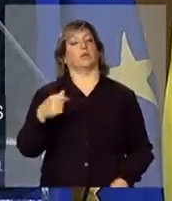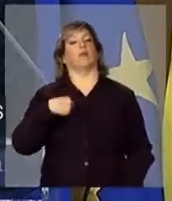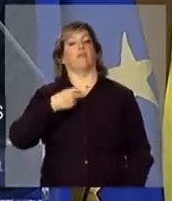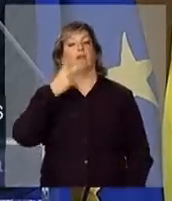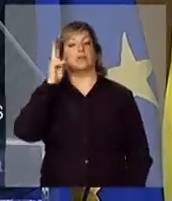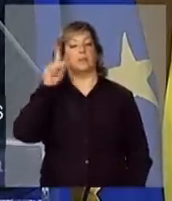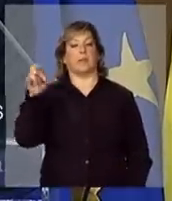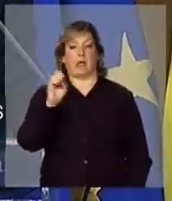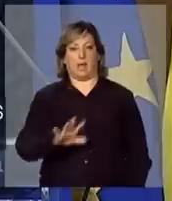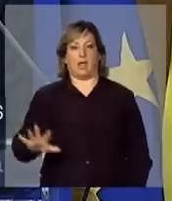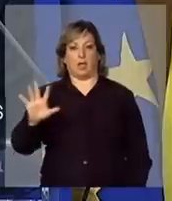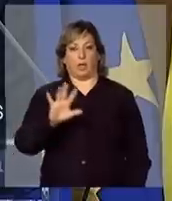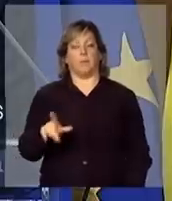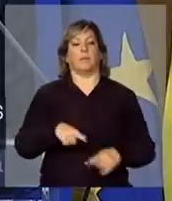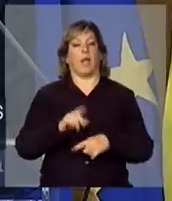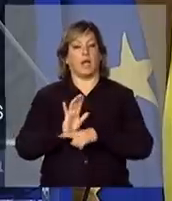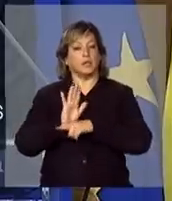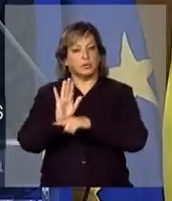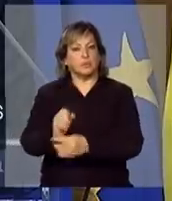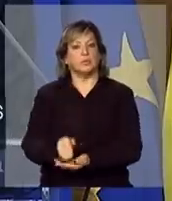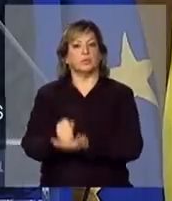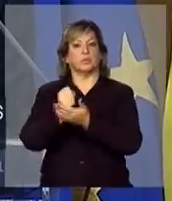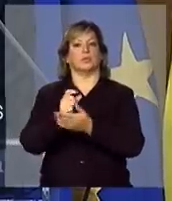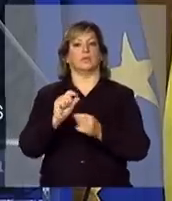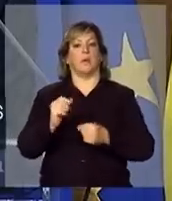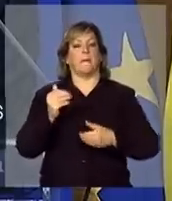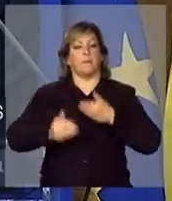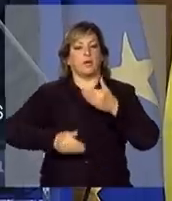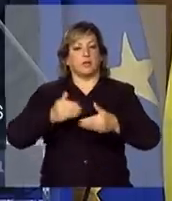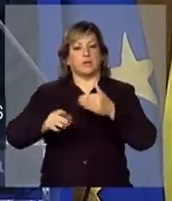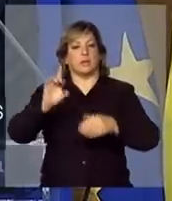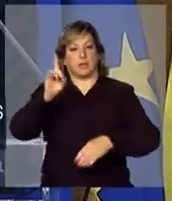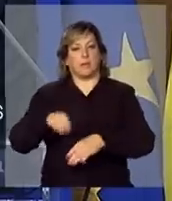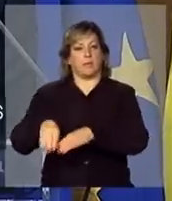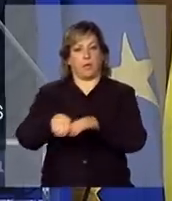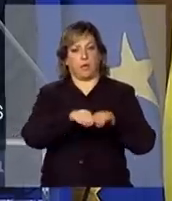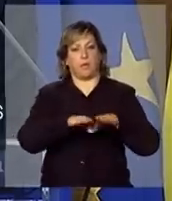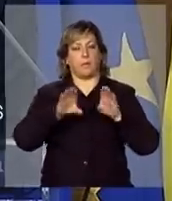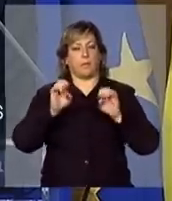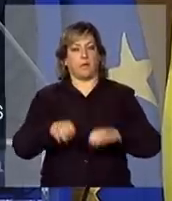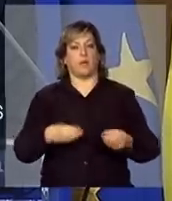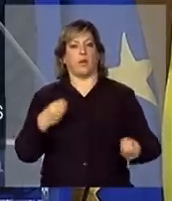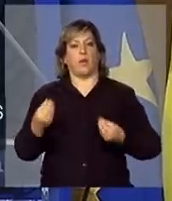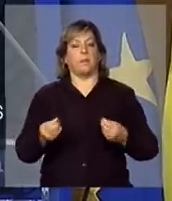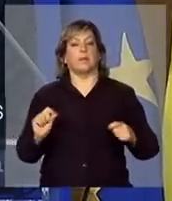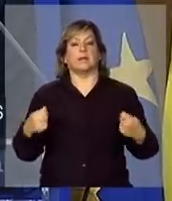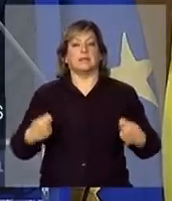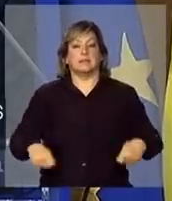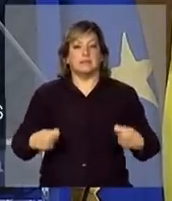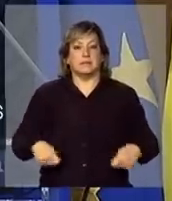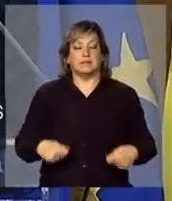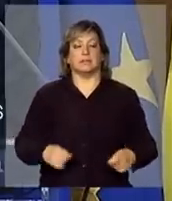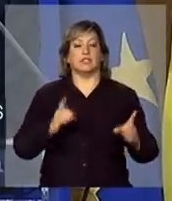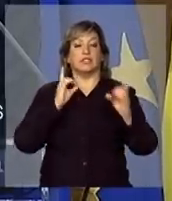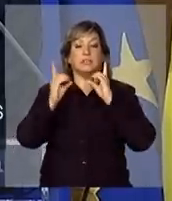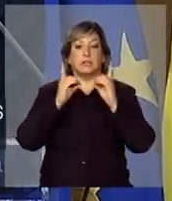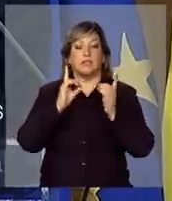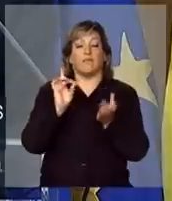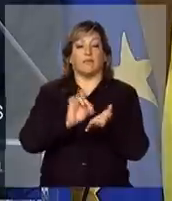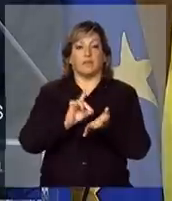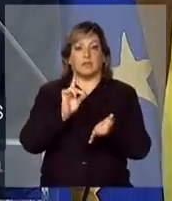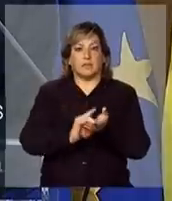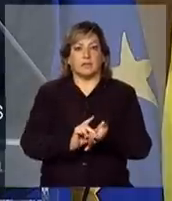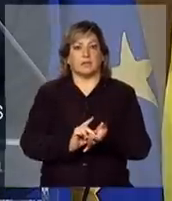a União Europeia apoia o processo de uma transição democrática, bem como a necessidade de um diálogo